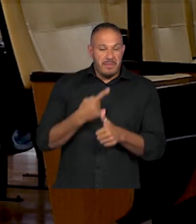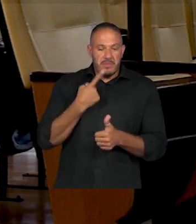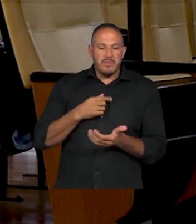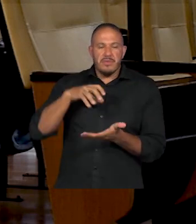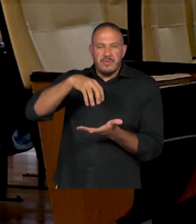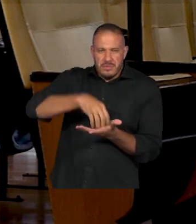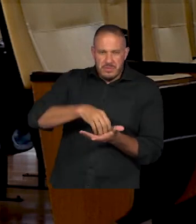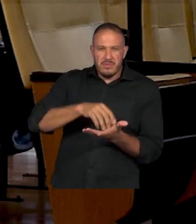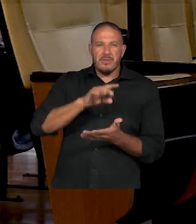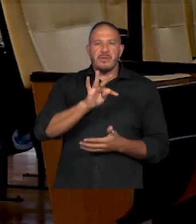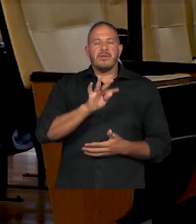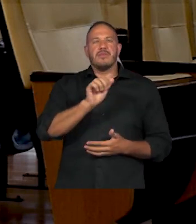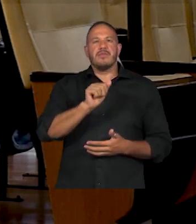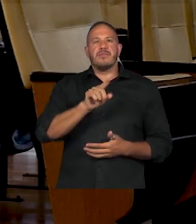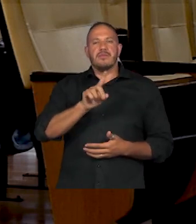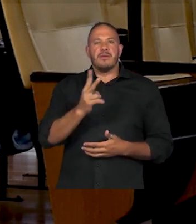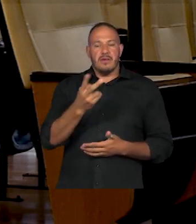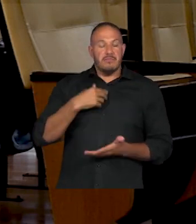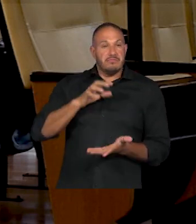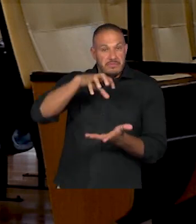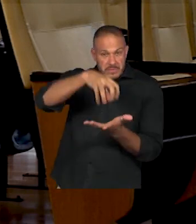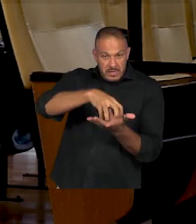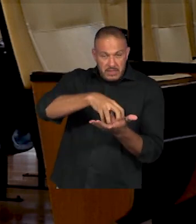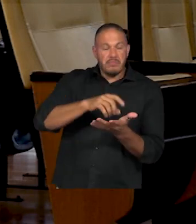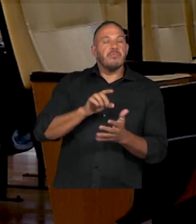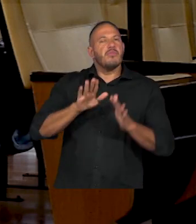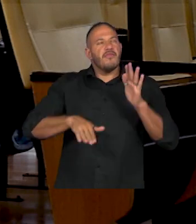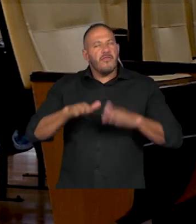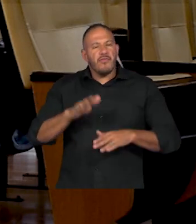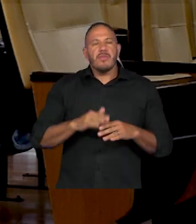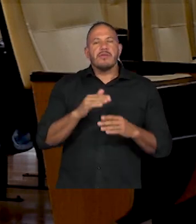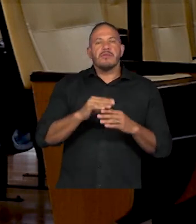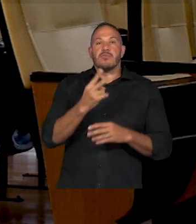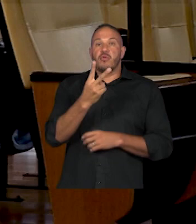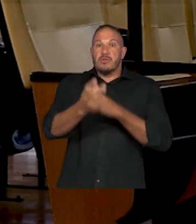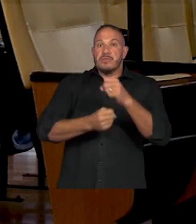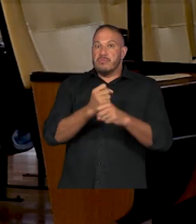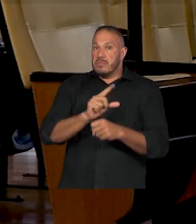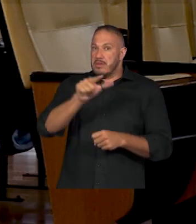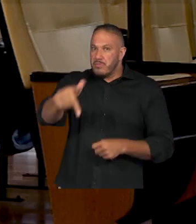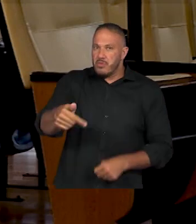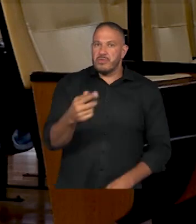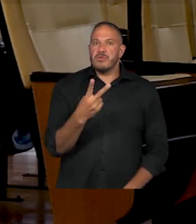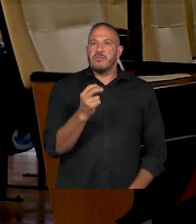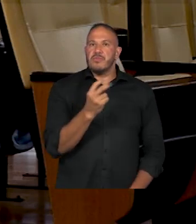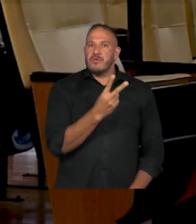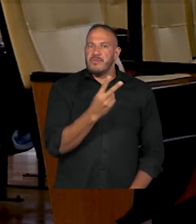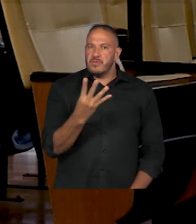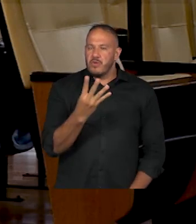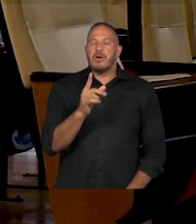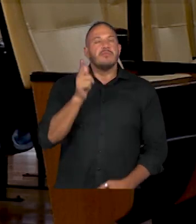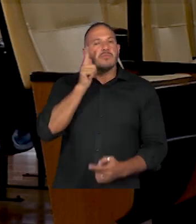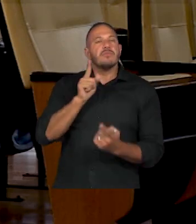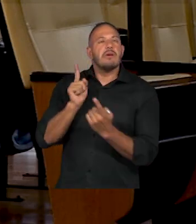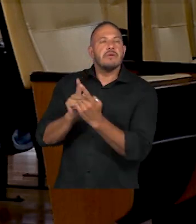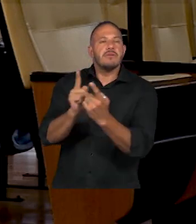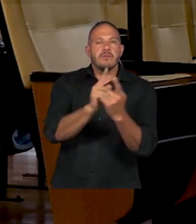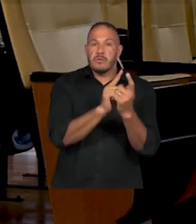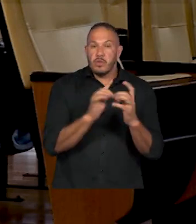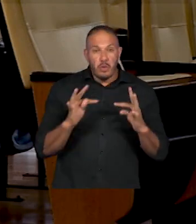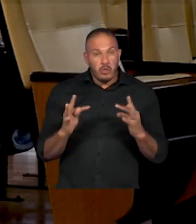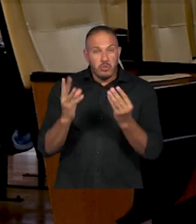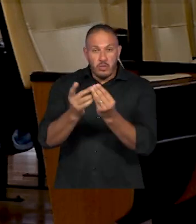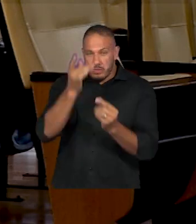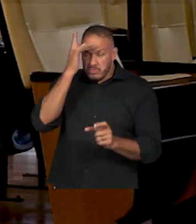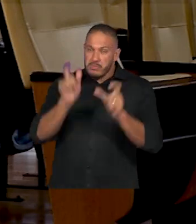aqui em São Paulo. Provavelmente a gente entrega em 2024, onde vai ter atendimento para todos os